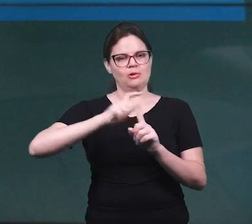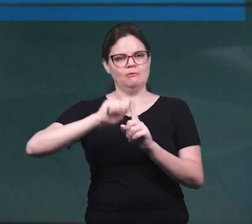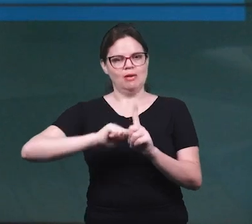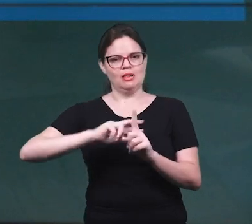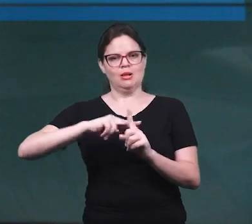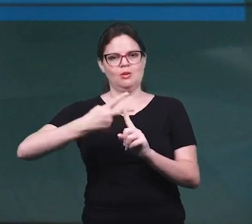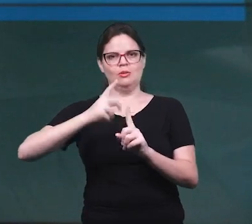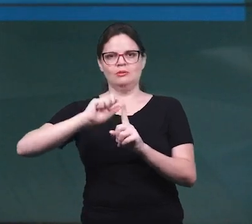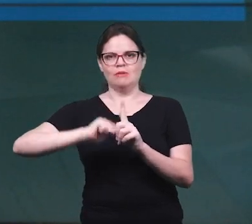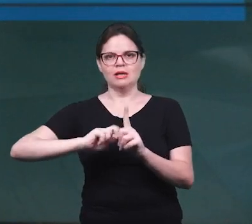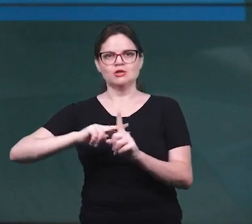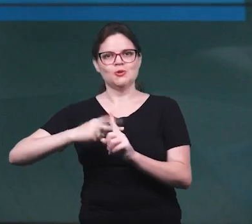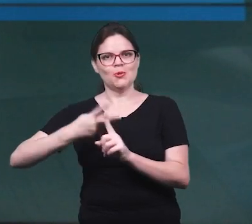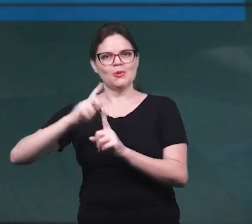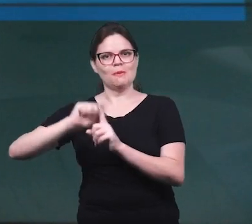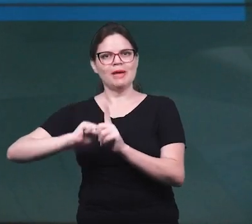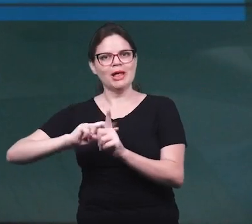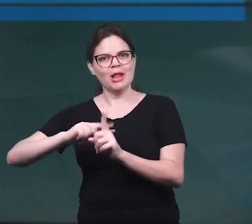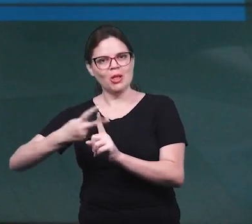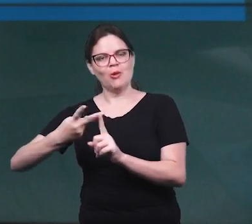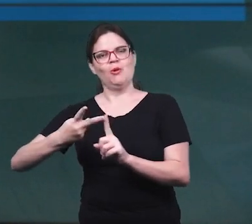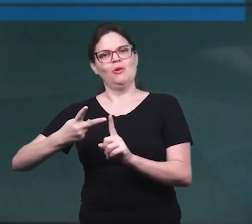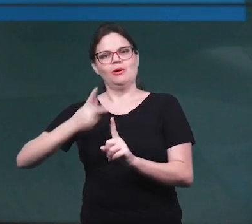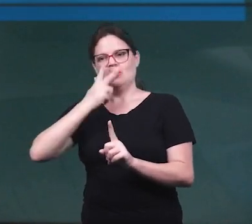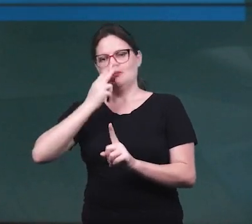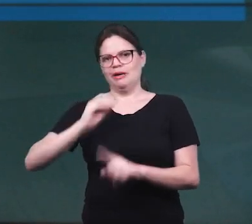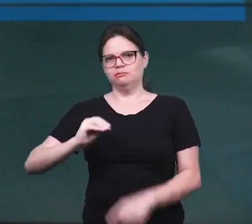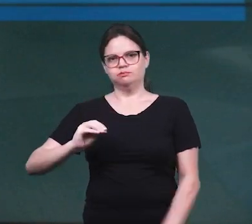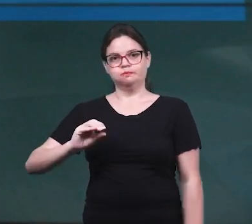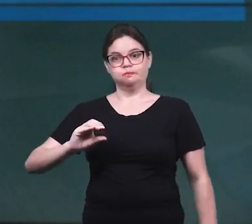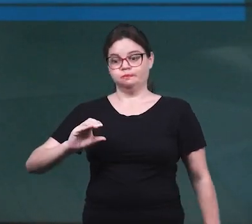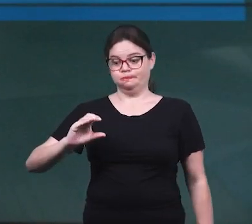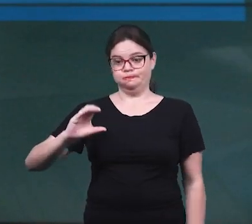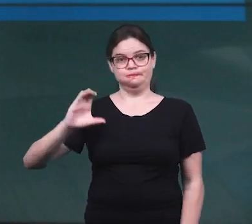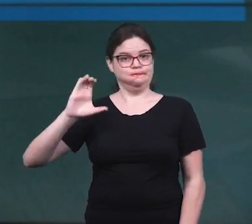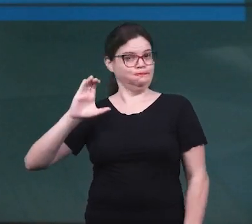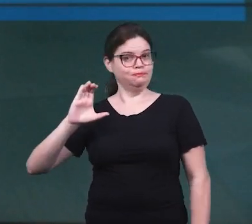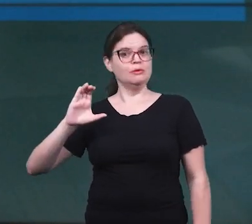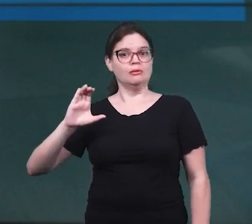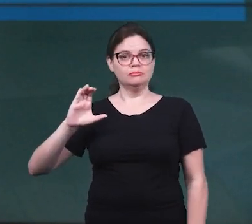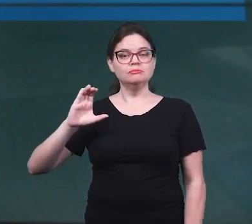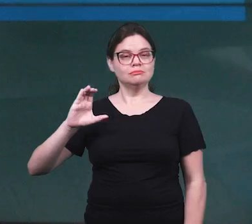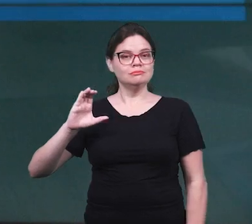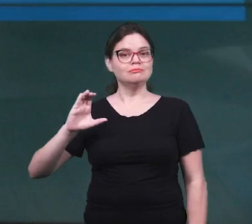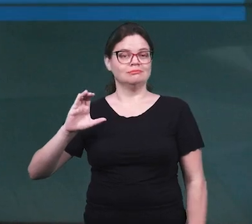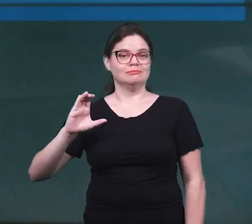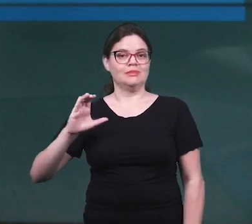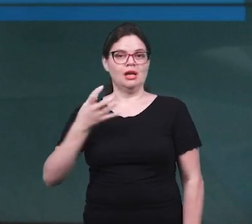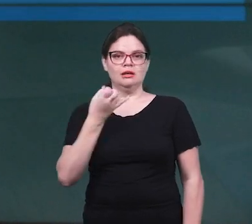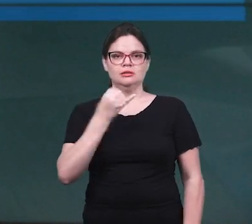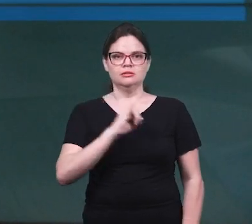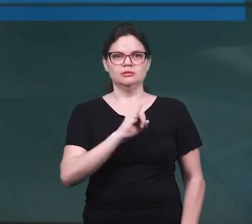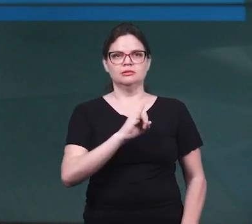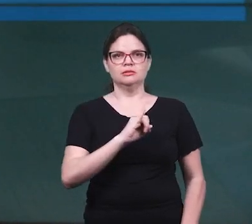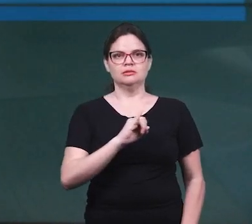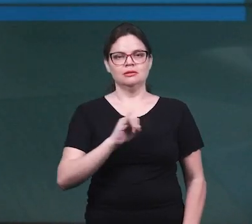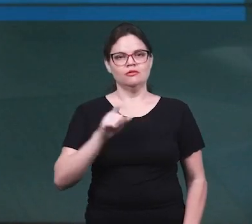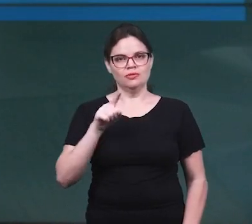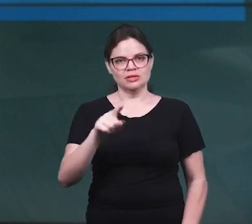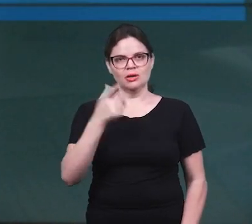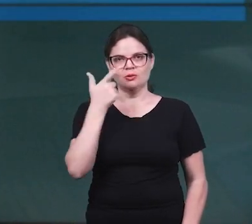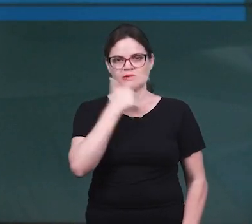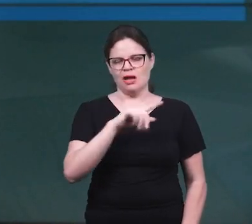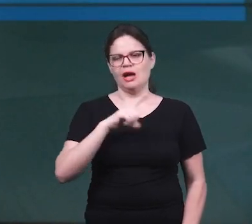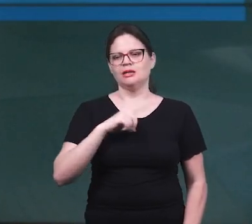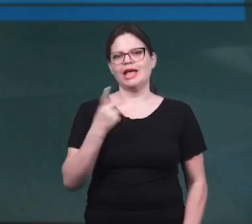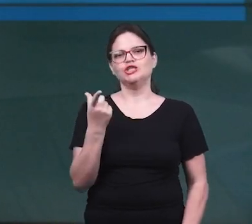você fortalece o seu patrimônio líquido, você fica mais rico. E quando você fica assim, aí você tem um